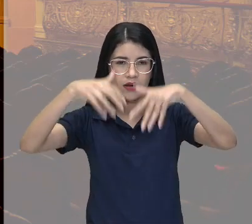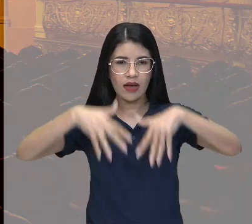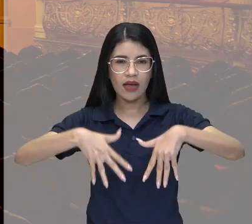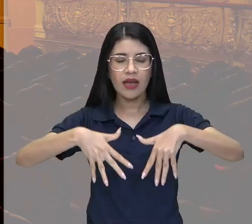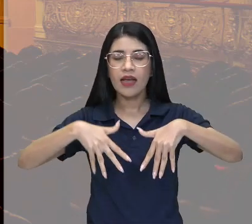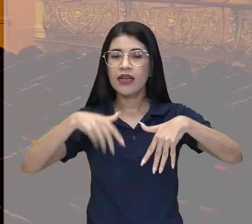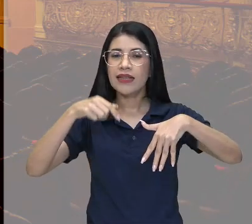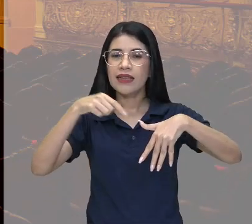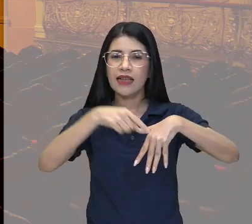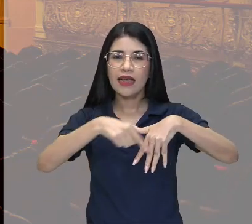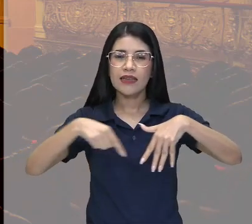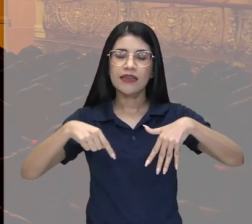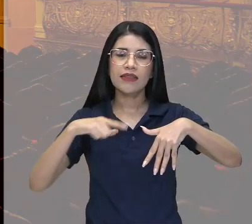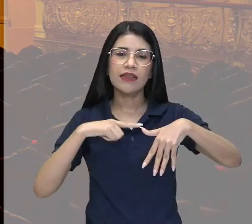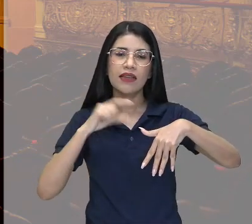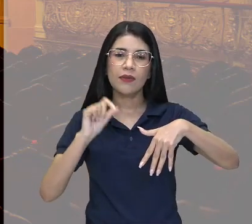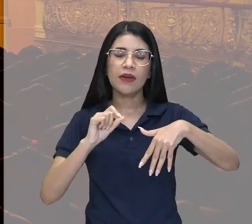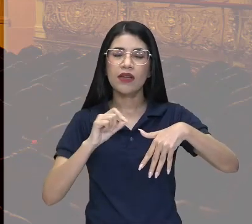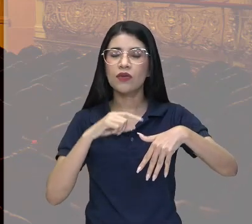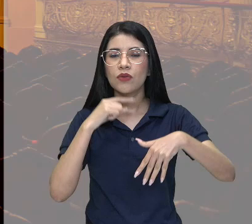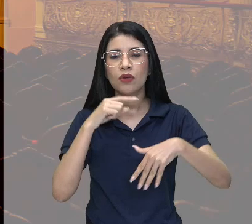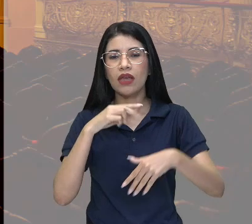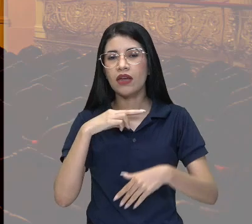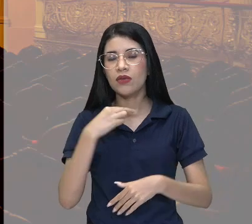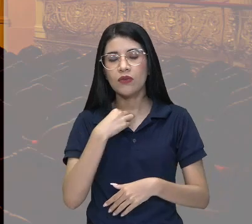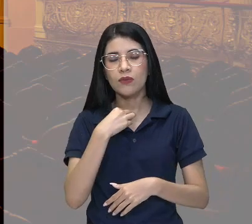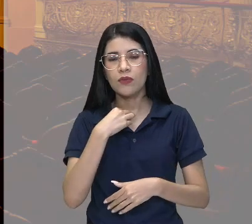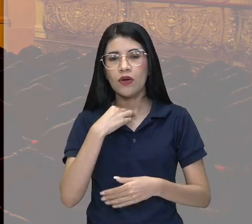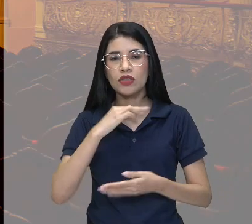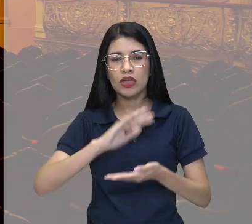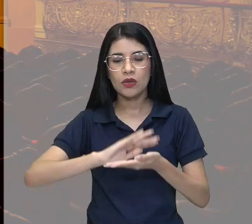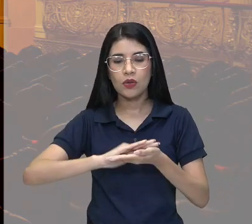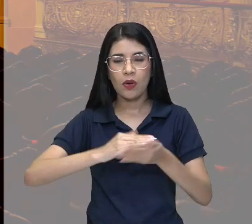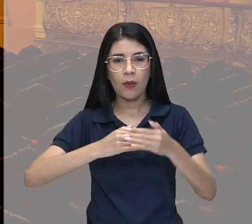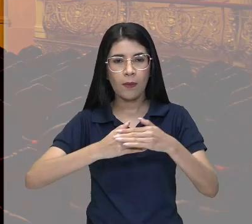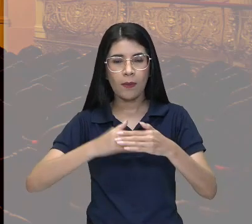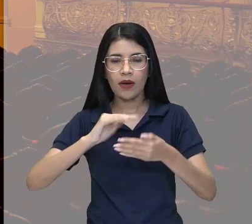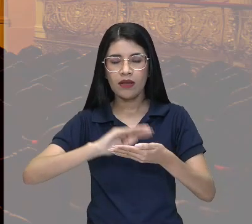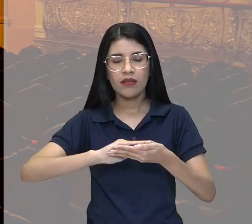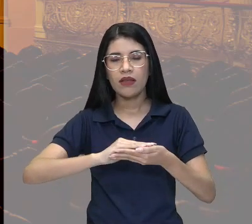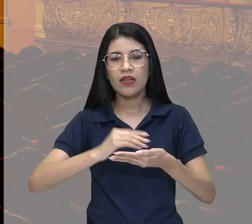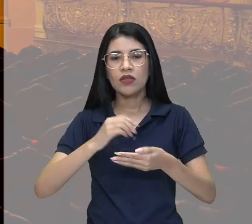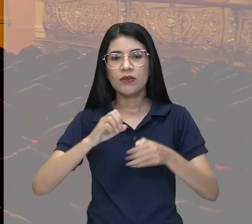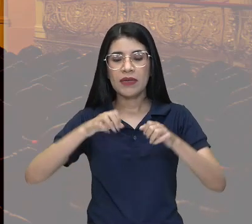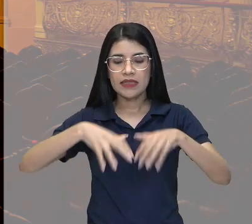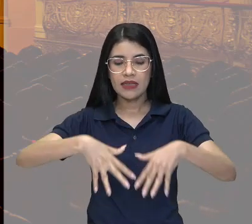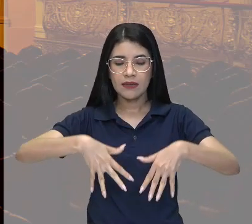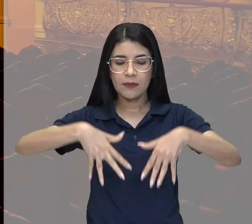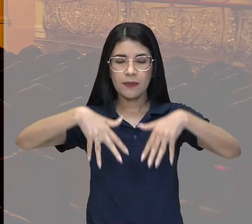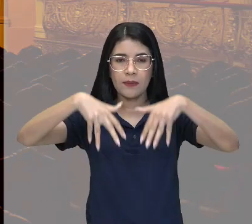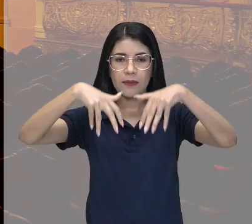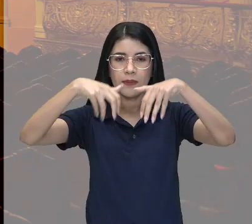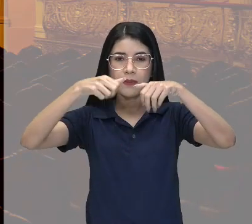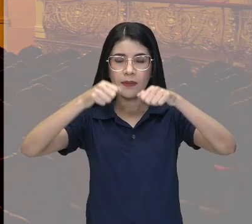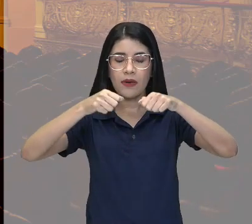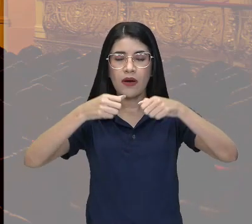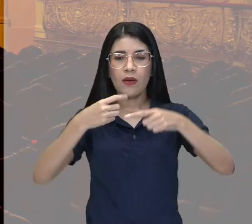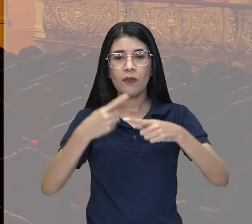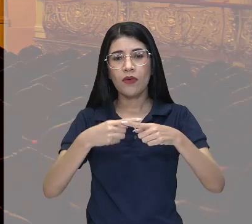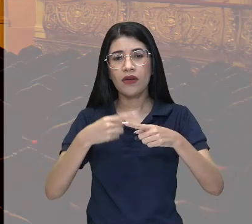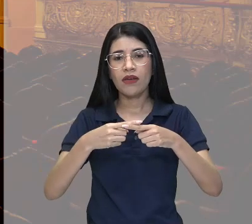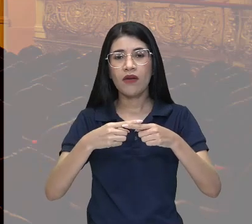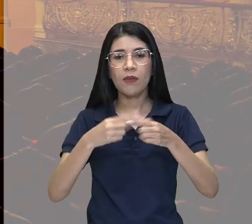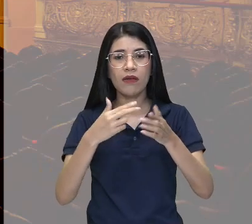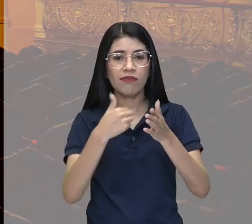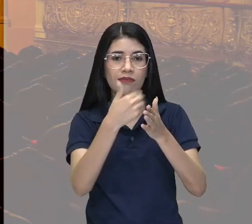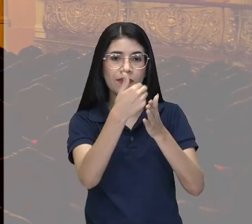específico, que ele não é dobrado, ele sobe verticalmente, ele não pode ser dobrado porque ele é uma tela, é uma